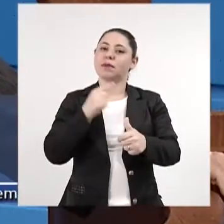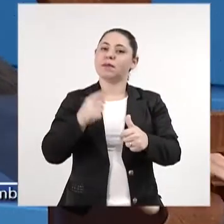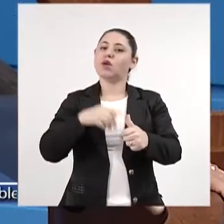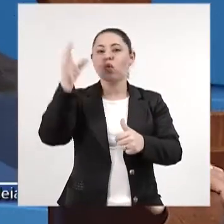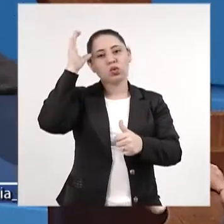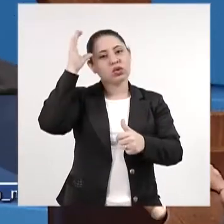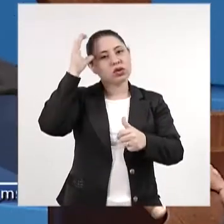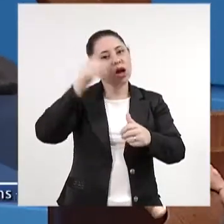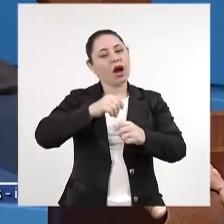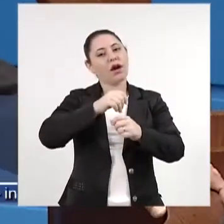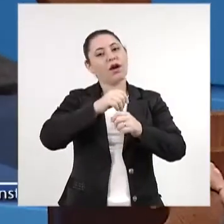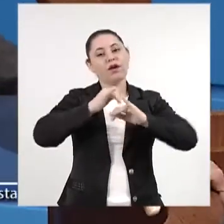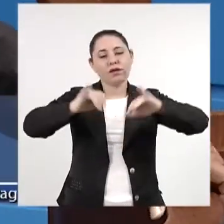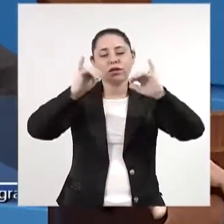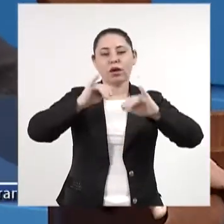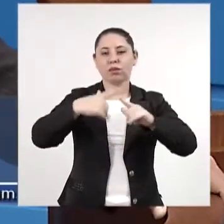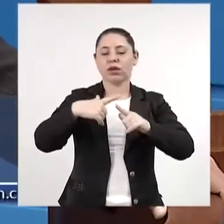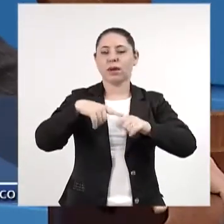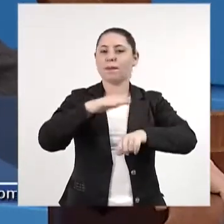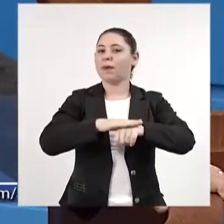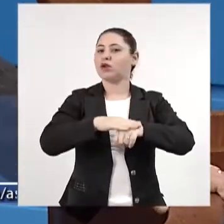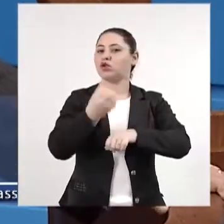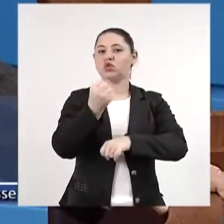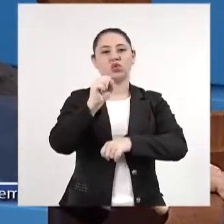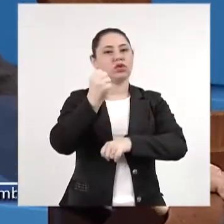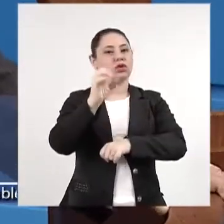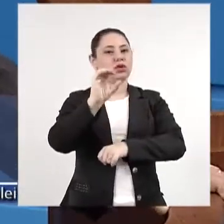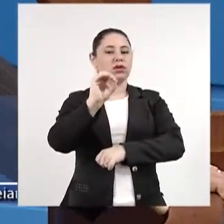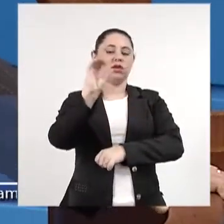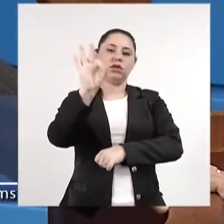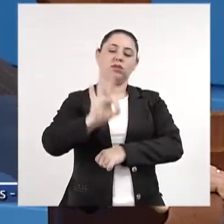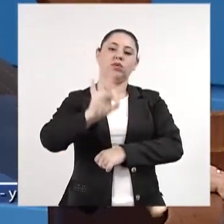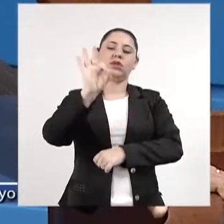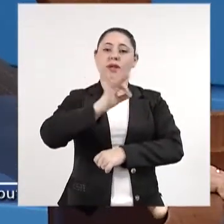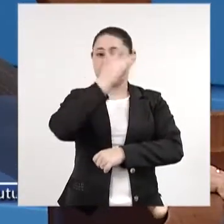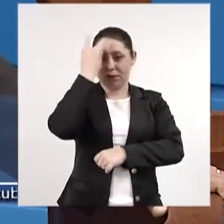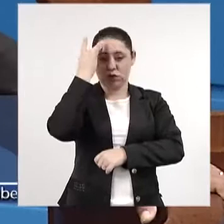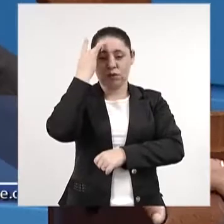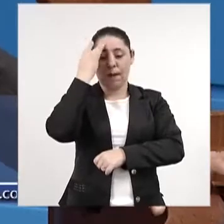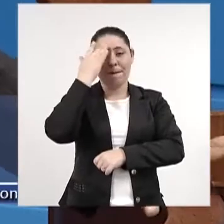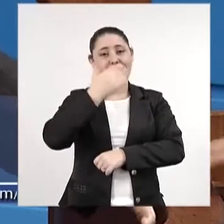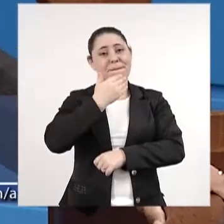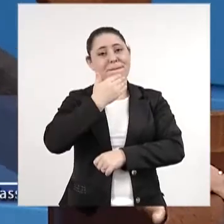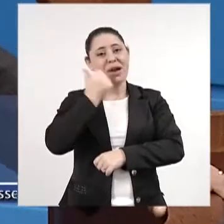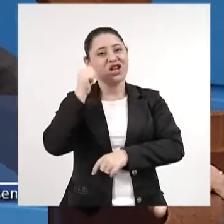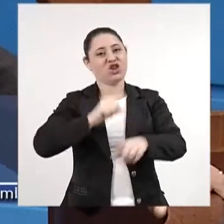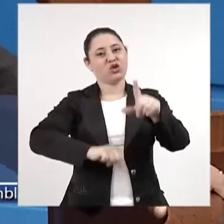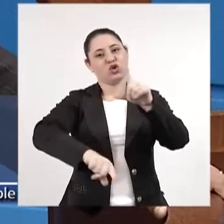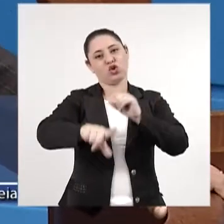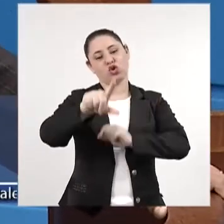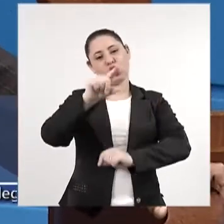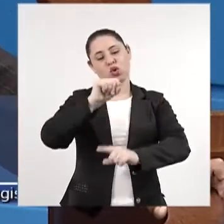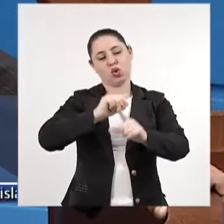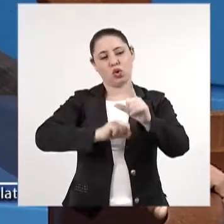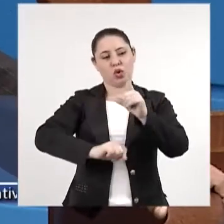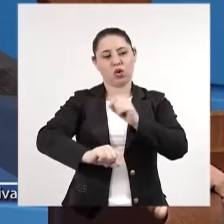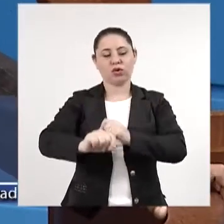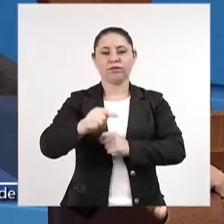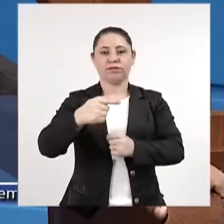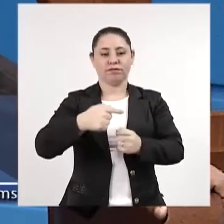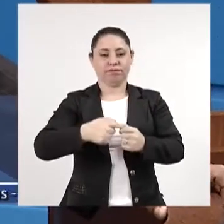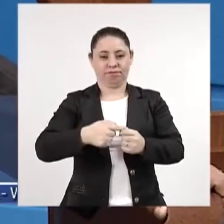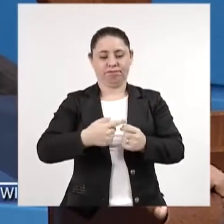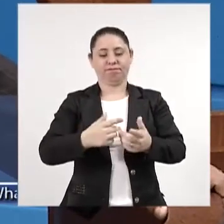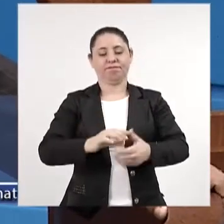porque hoje mais de 80% dos condutores de veículo preferem abastecer seu carro. Permite-me uma parte, deputado?